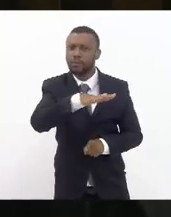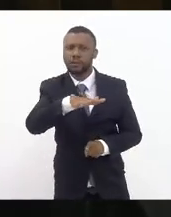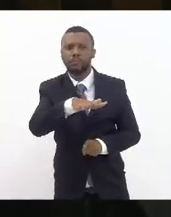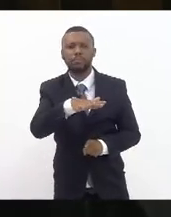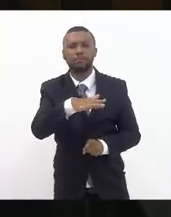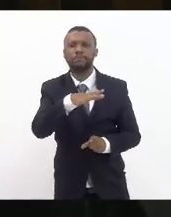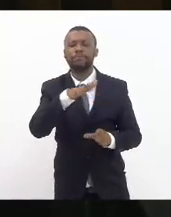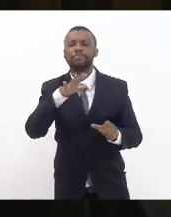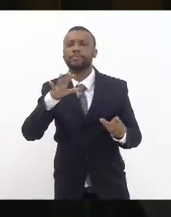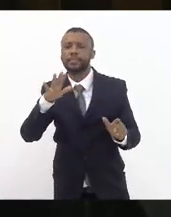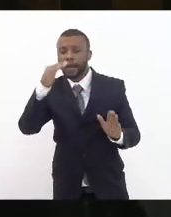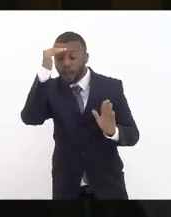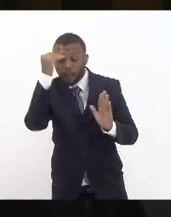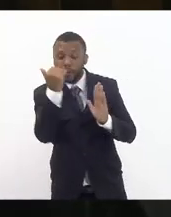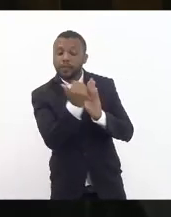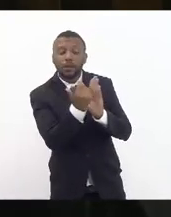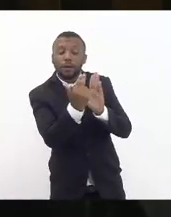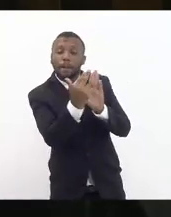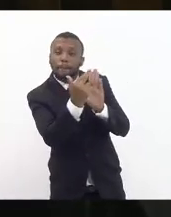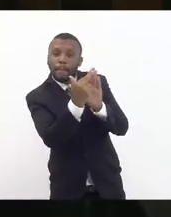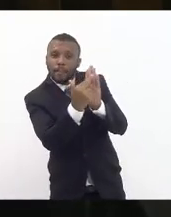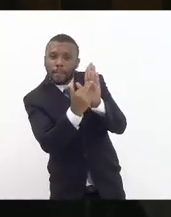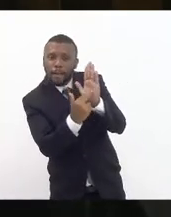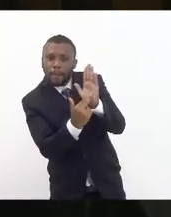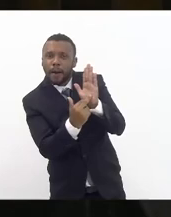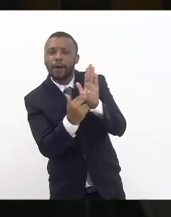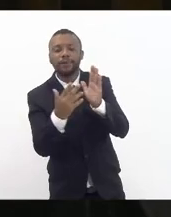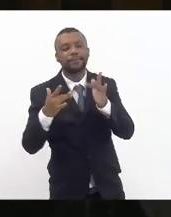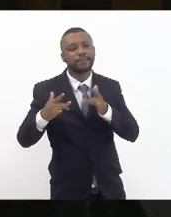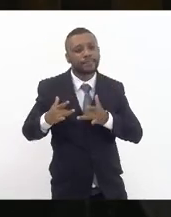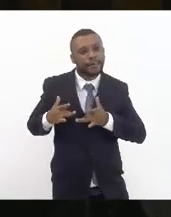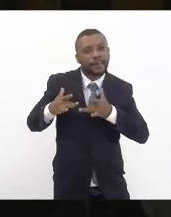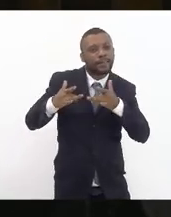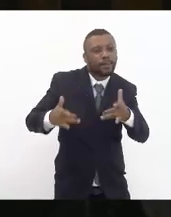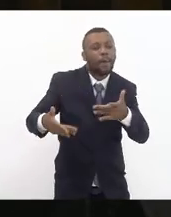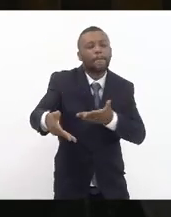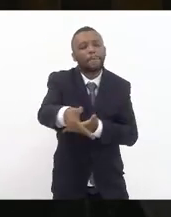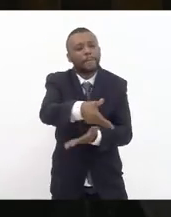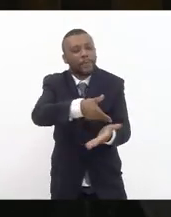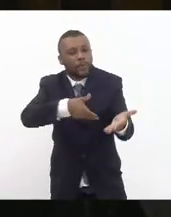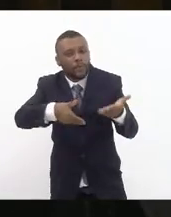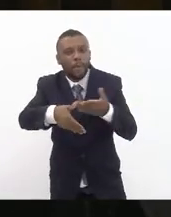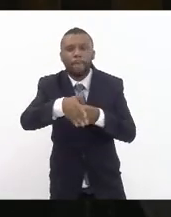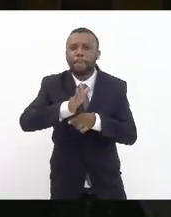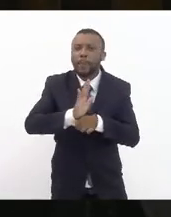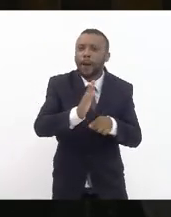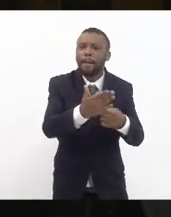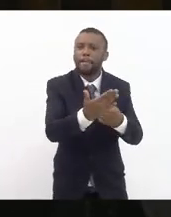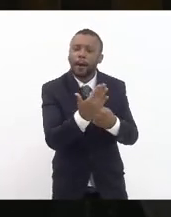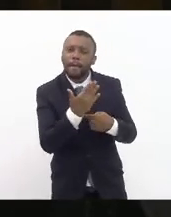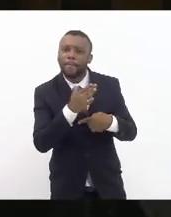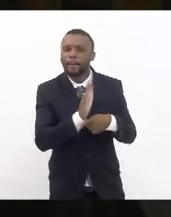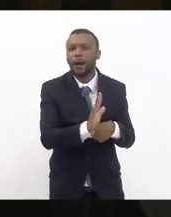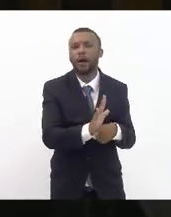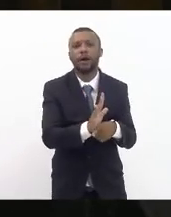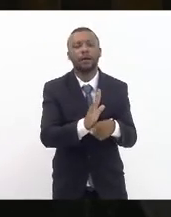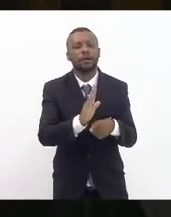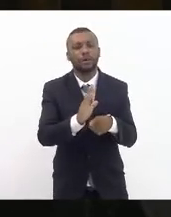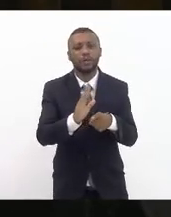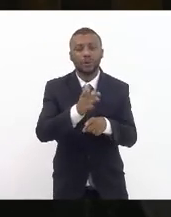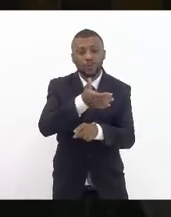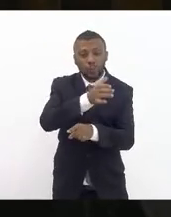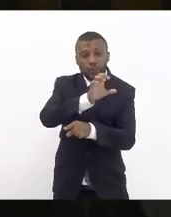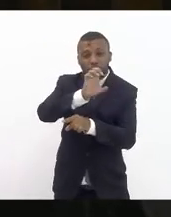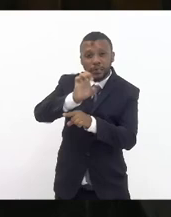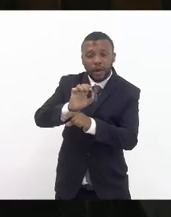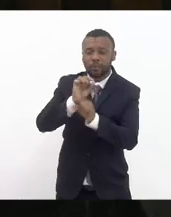dentro do princípio da solidariedade federativa,